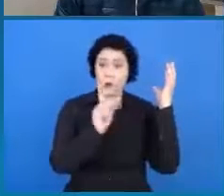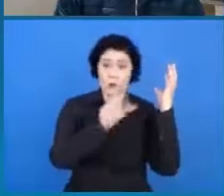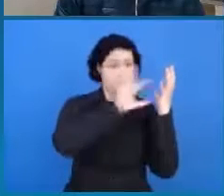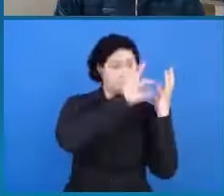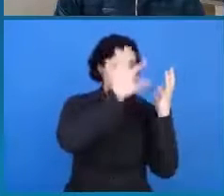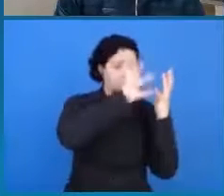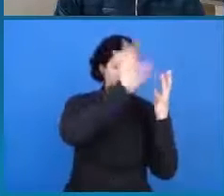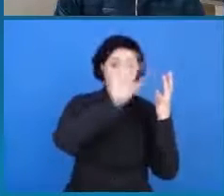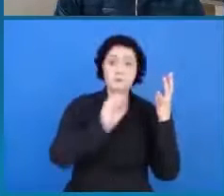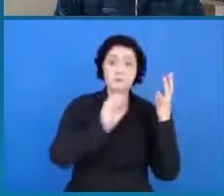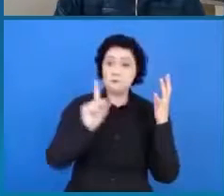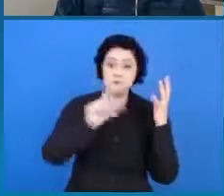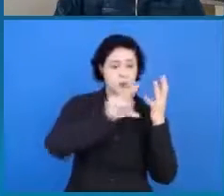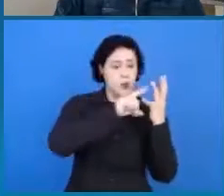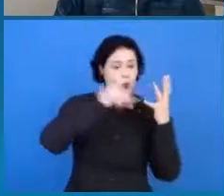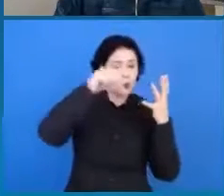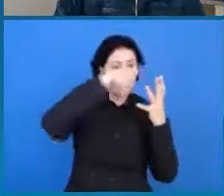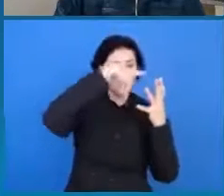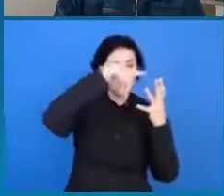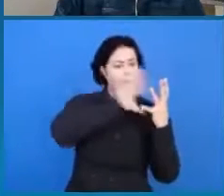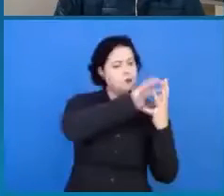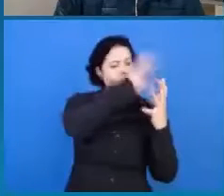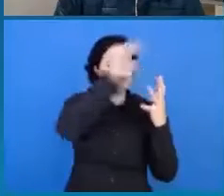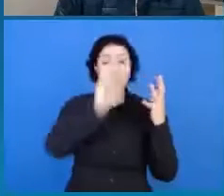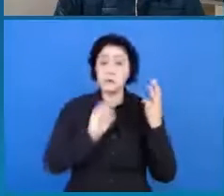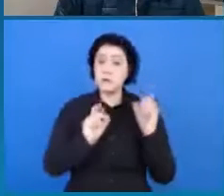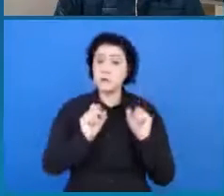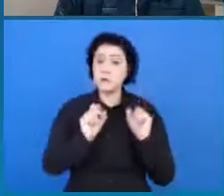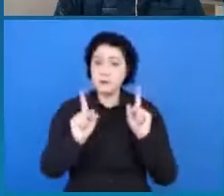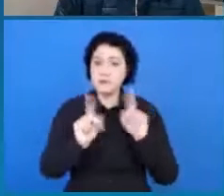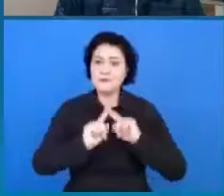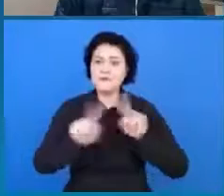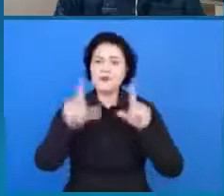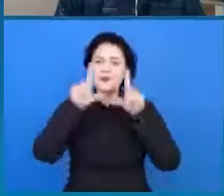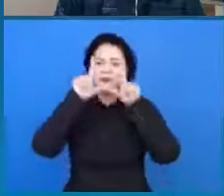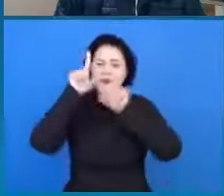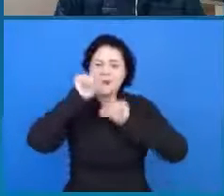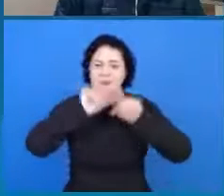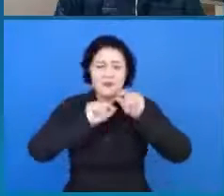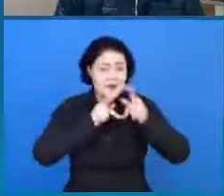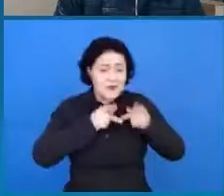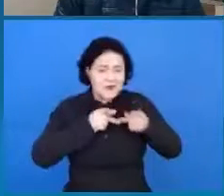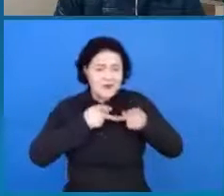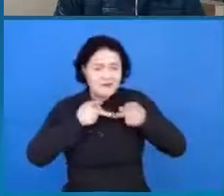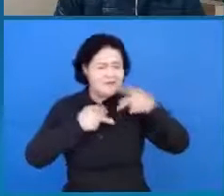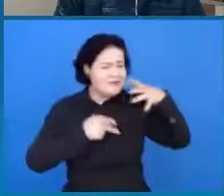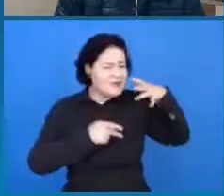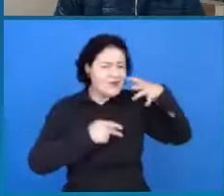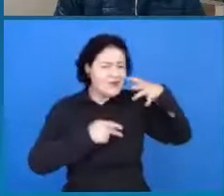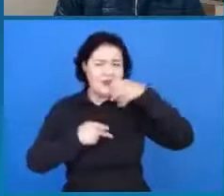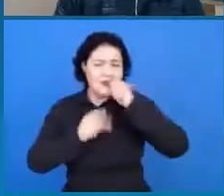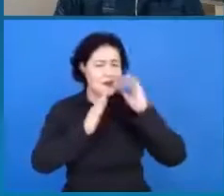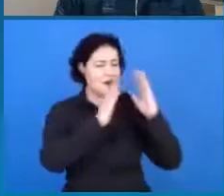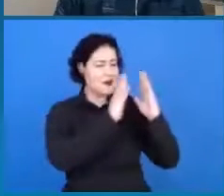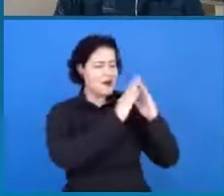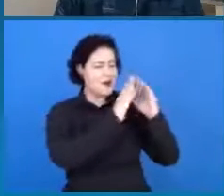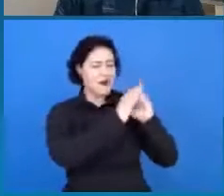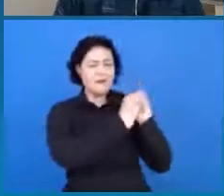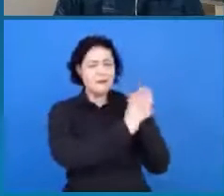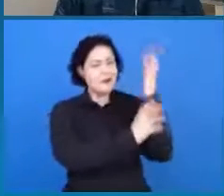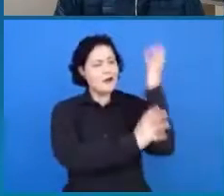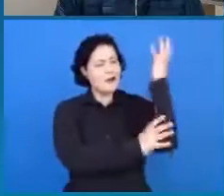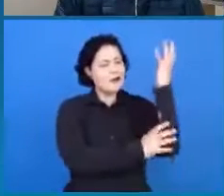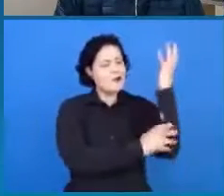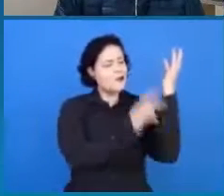ou as folhas e são visitantes e passageiros que fizeram um breve morada ali em seu